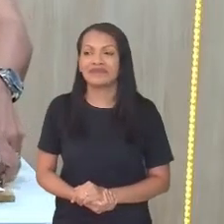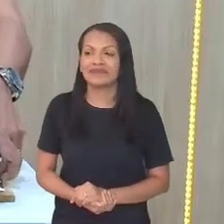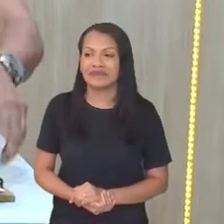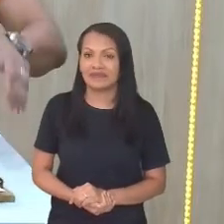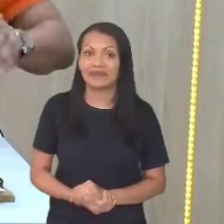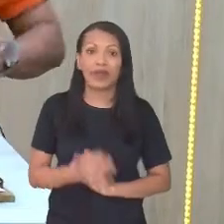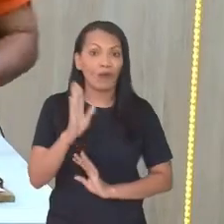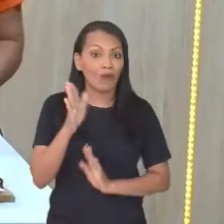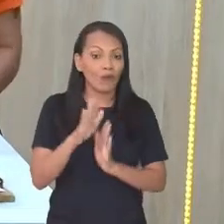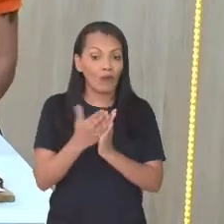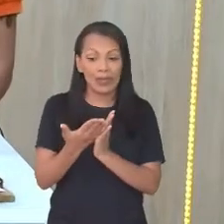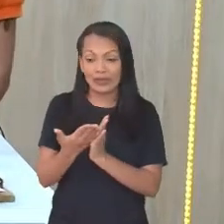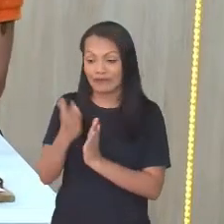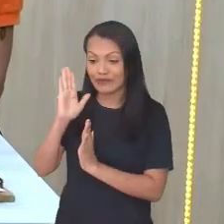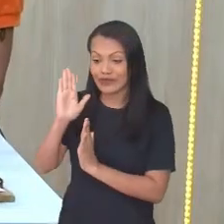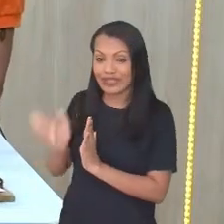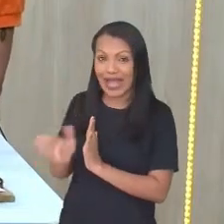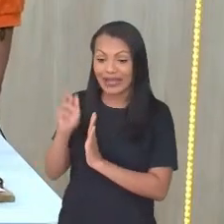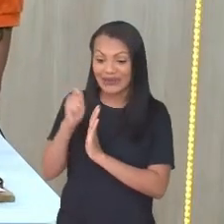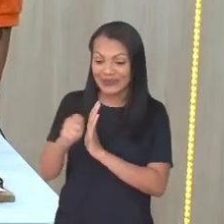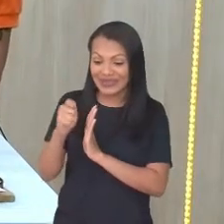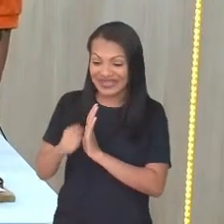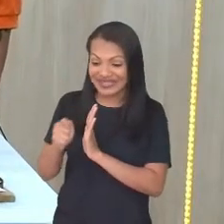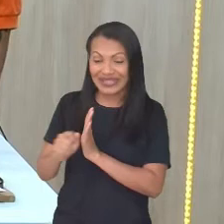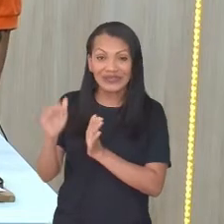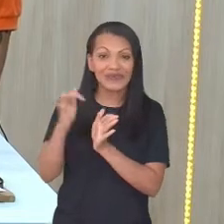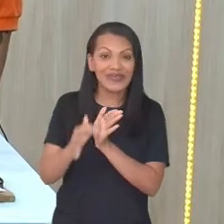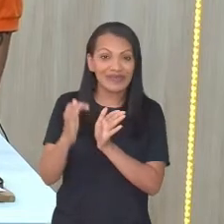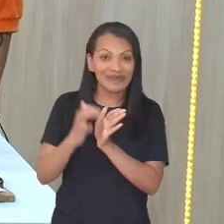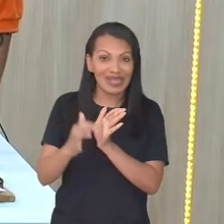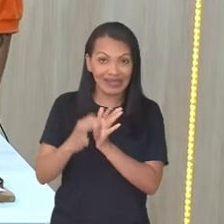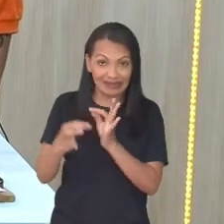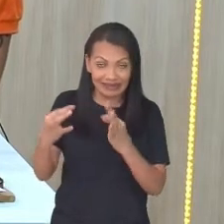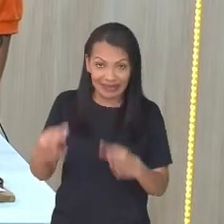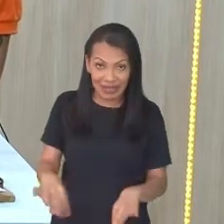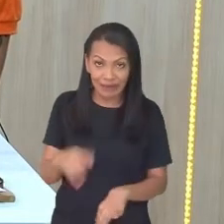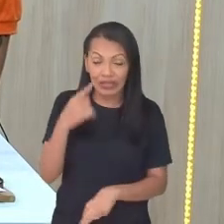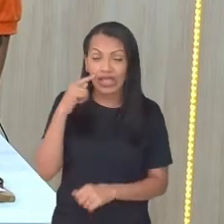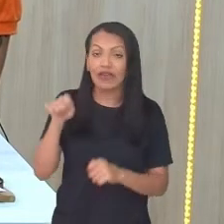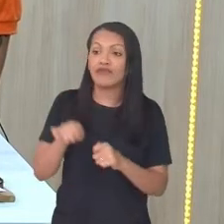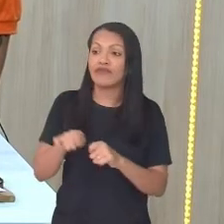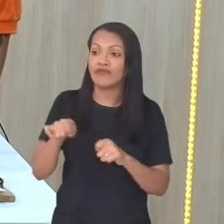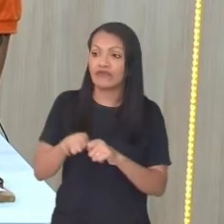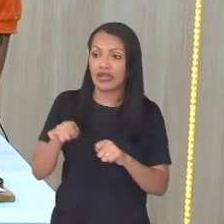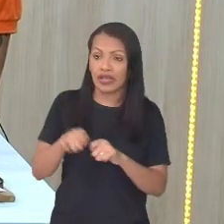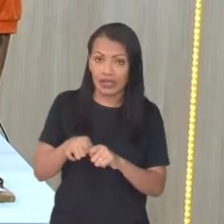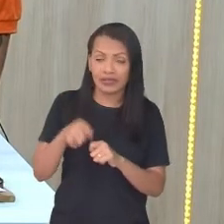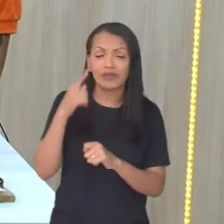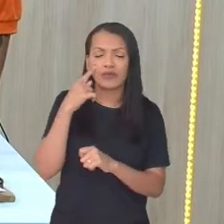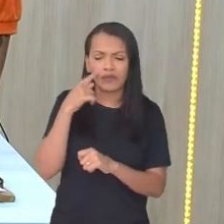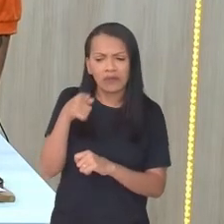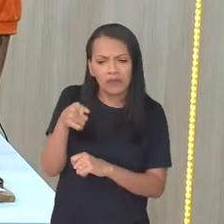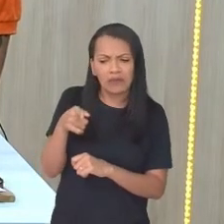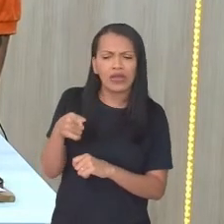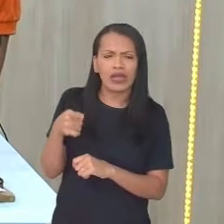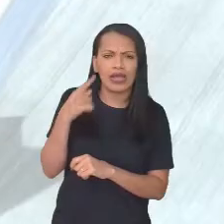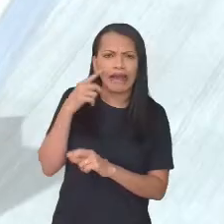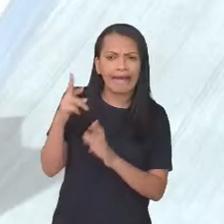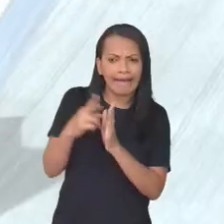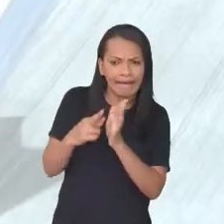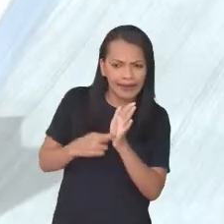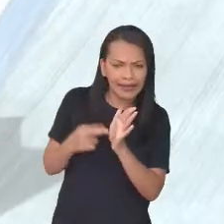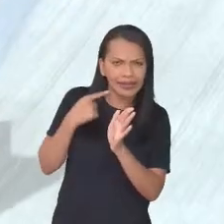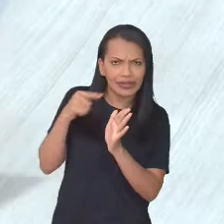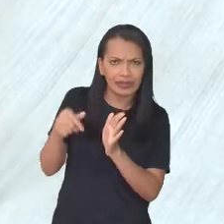livro já todo escritinho em braille, tá certo? Aí ele foi feito muito provavelmente seguindo esse critério que a professora Patrícia está falando, embora